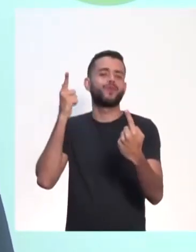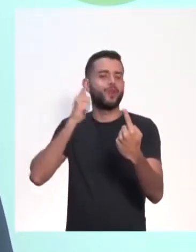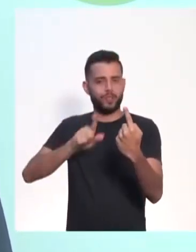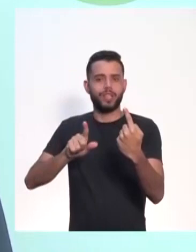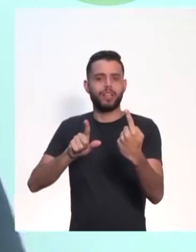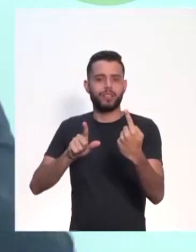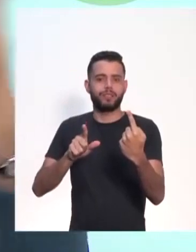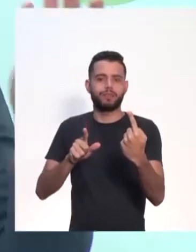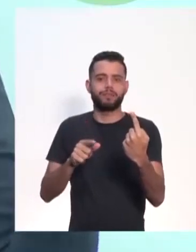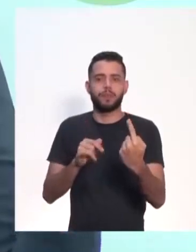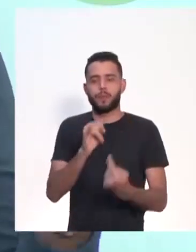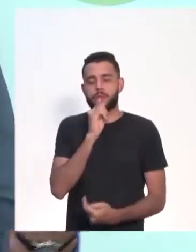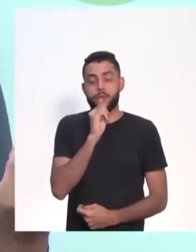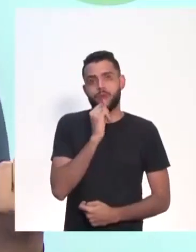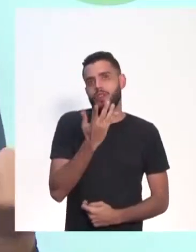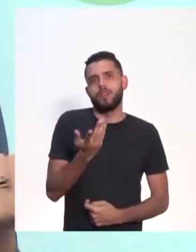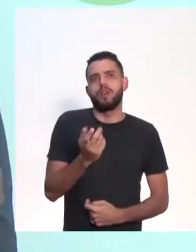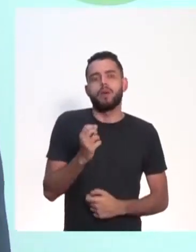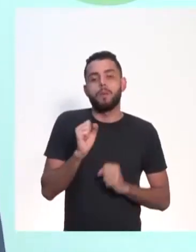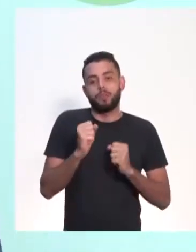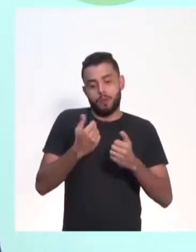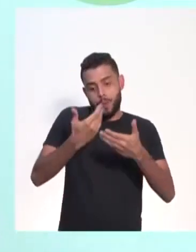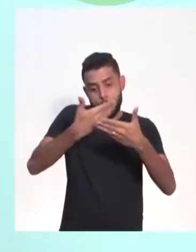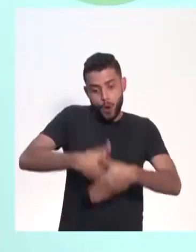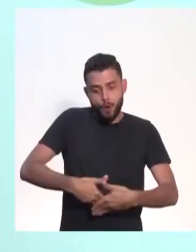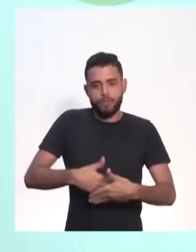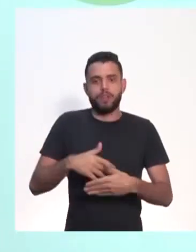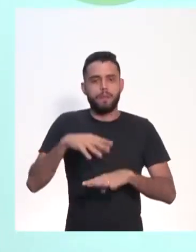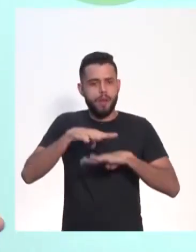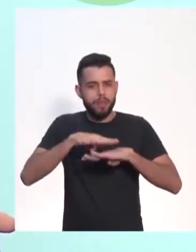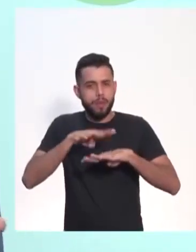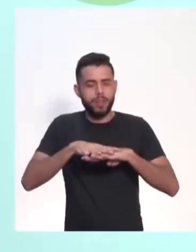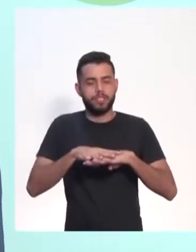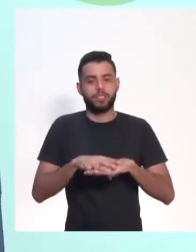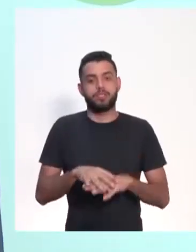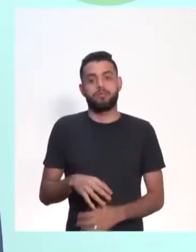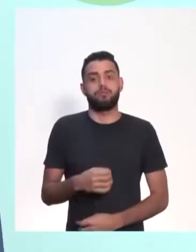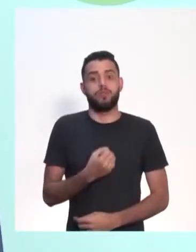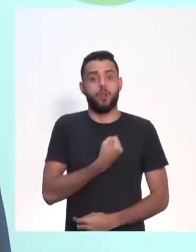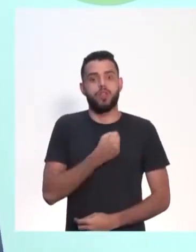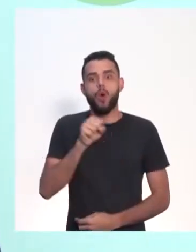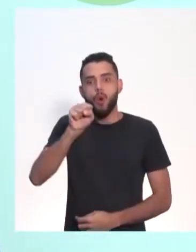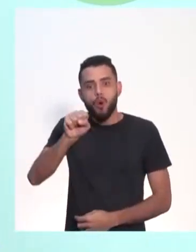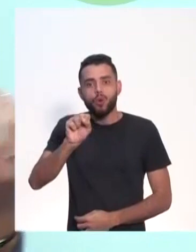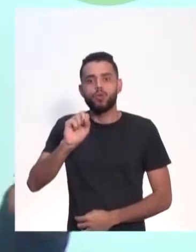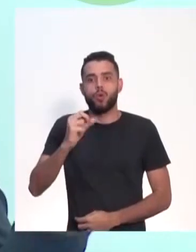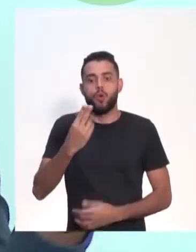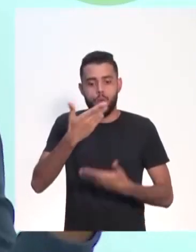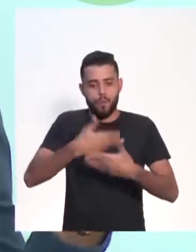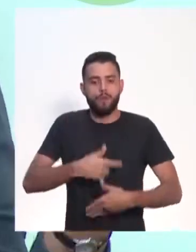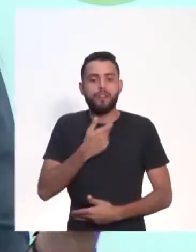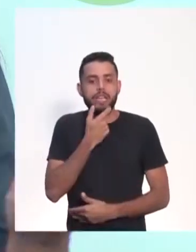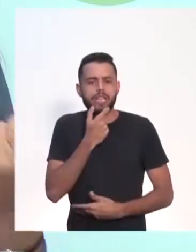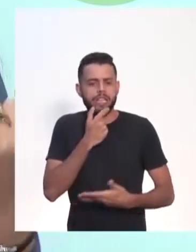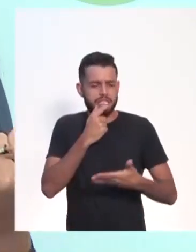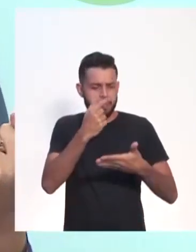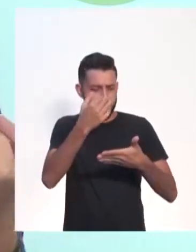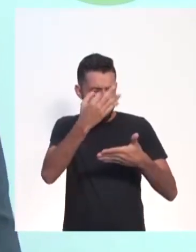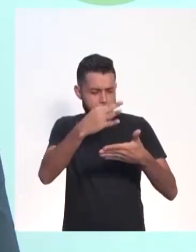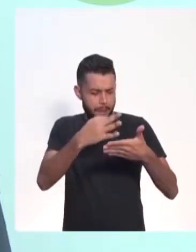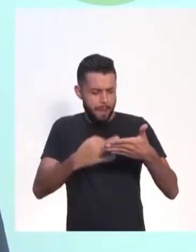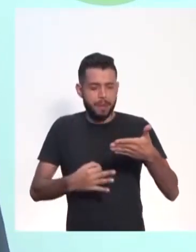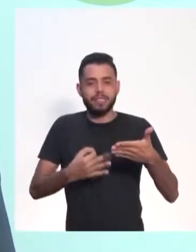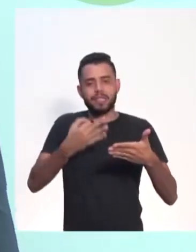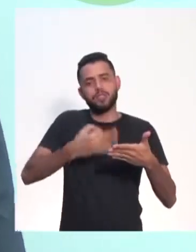ser tirar 8 na prova de matemática, pode ser gabaritar a prova de inglês, ou pode ser aprender a tirar uma música nova no